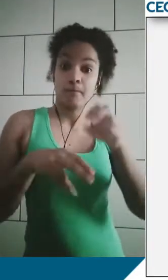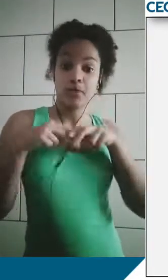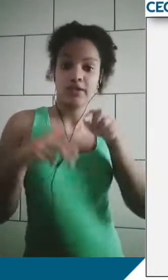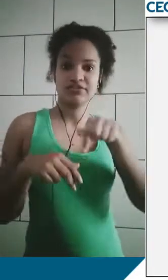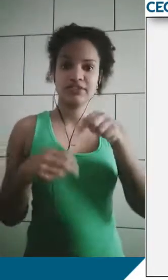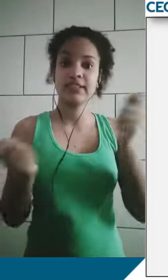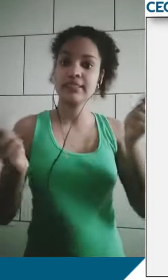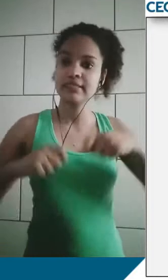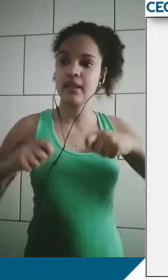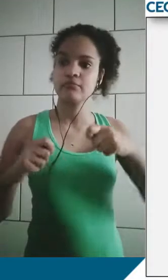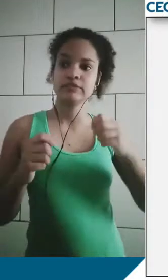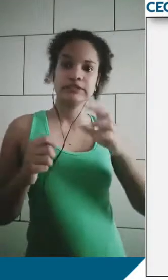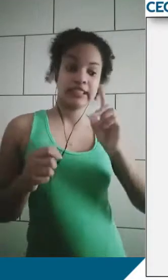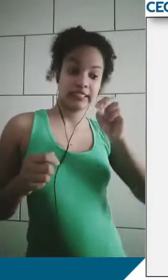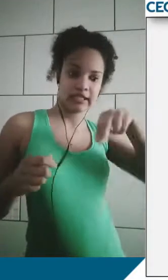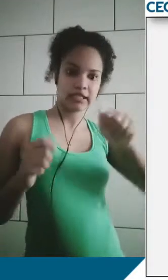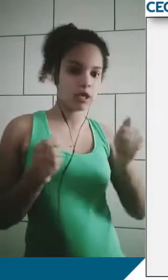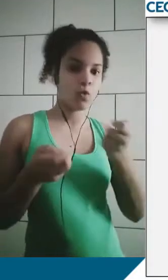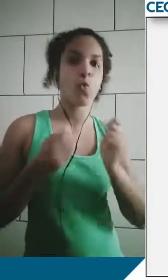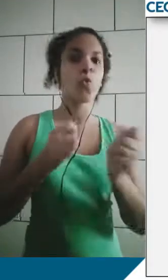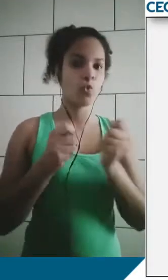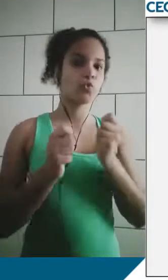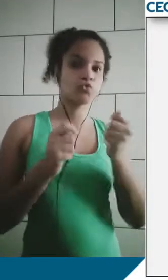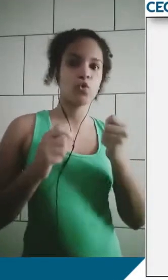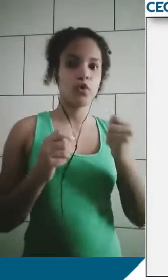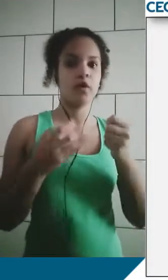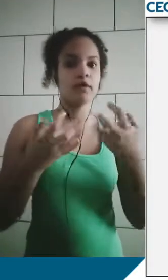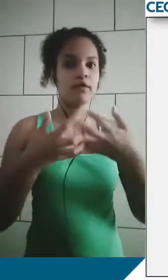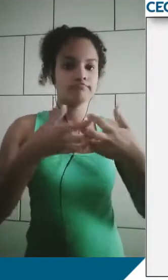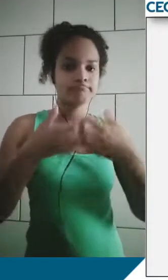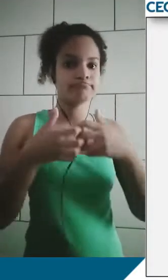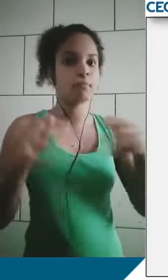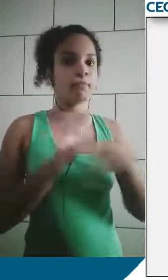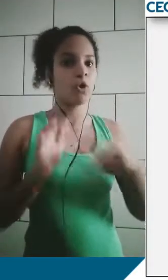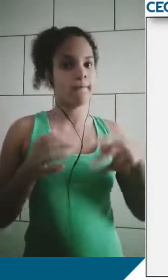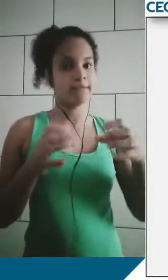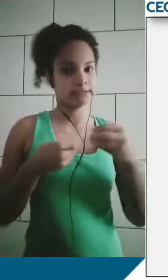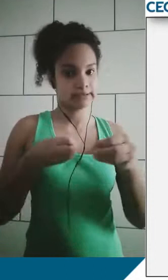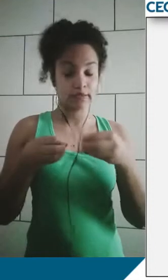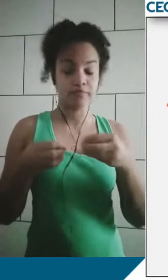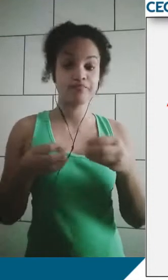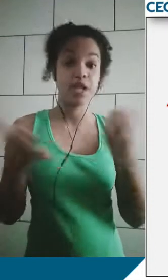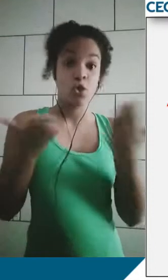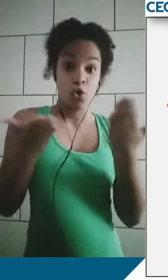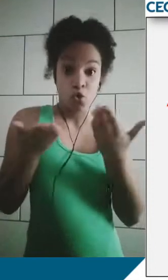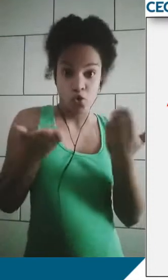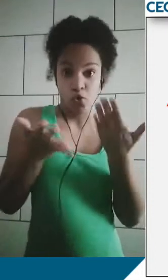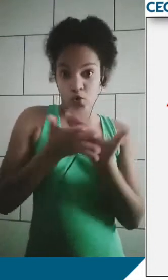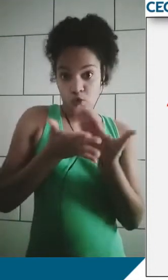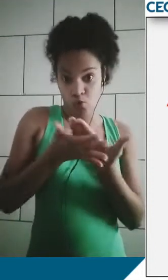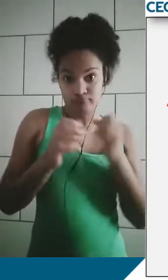o código genético controla as funções celulares. Na aula de hoje, a gente vai ver